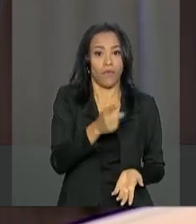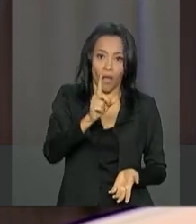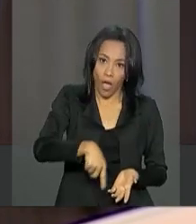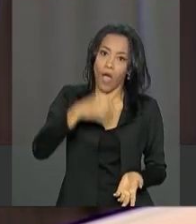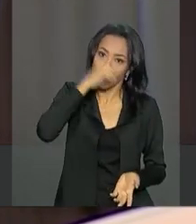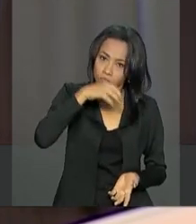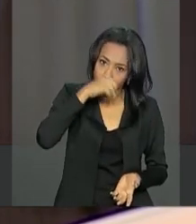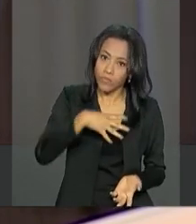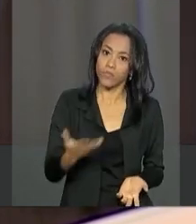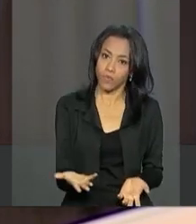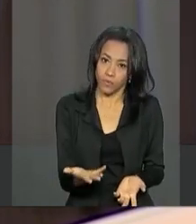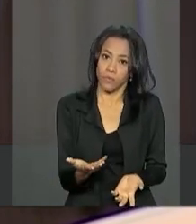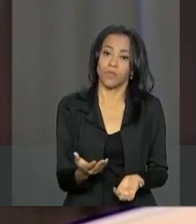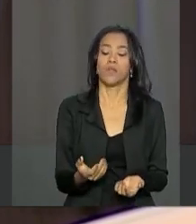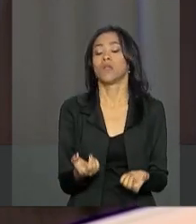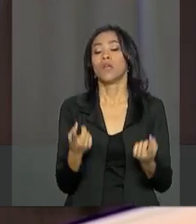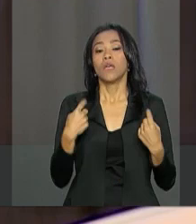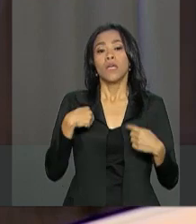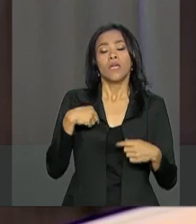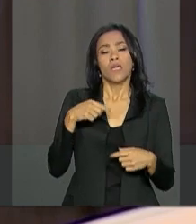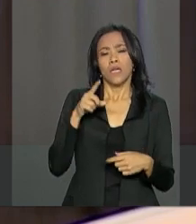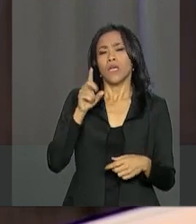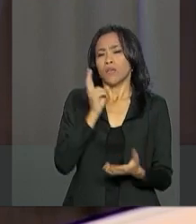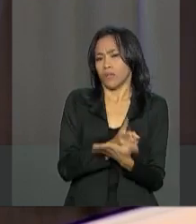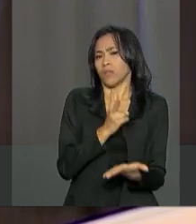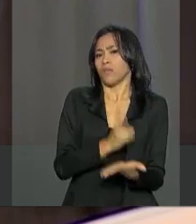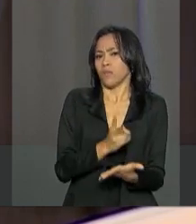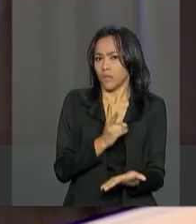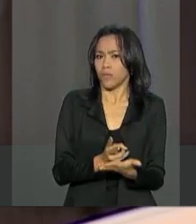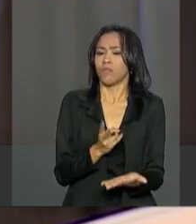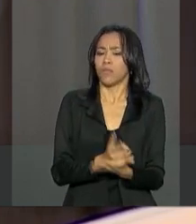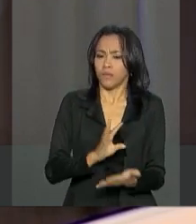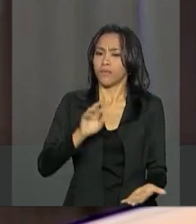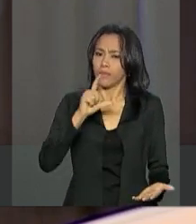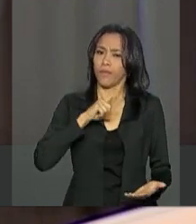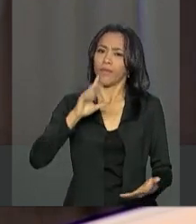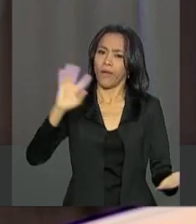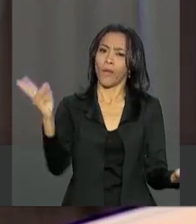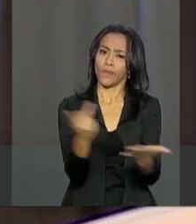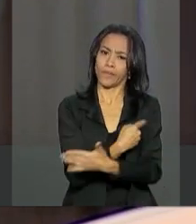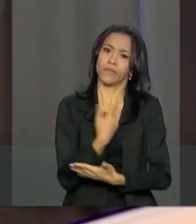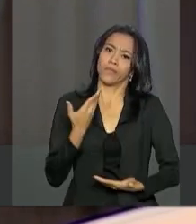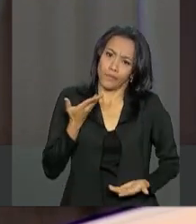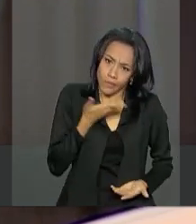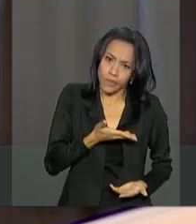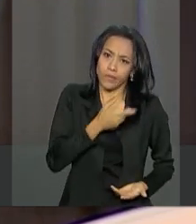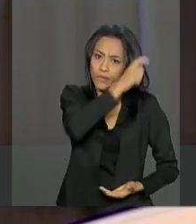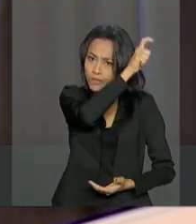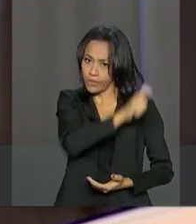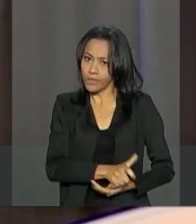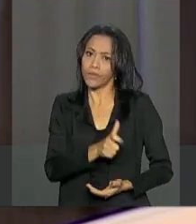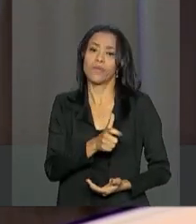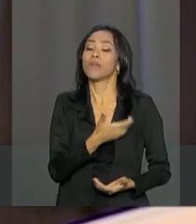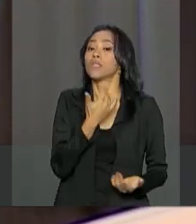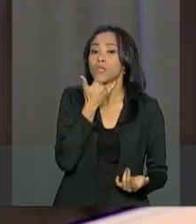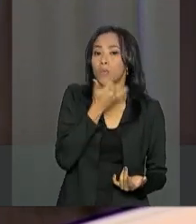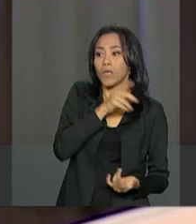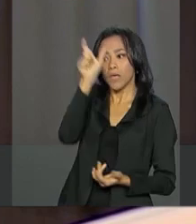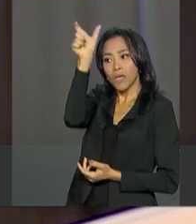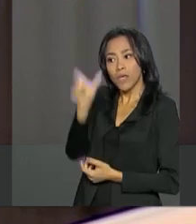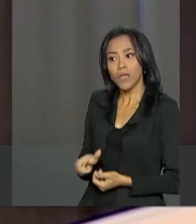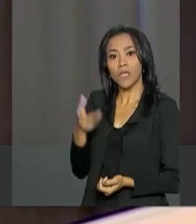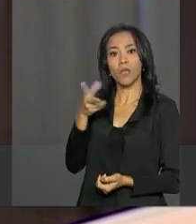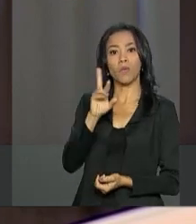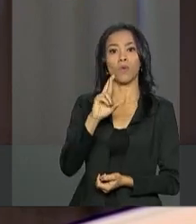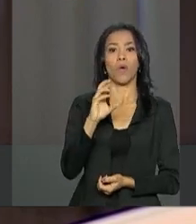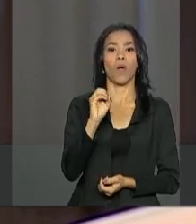outra, ou até com certa rotina, muitas e muitas vezes tem acontecido precisamente isto que o Robson apontou no seu discurso,